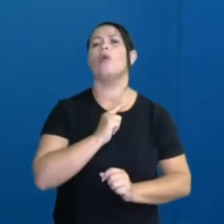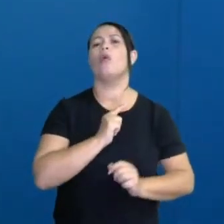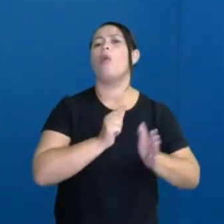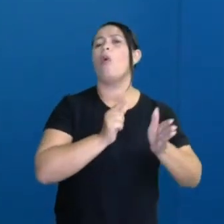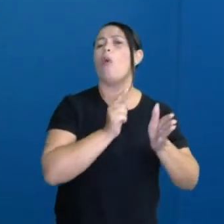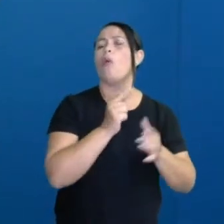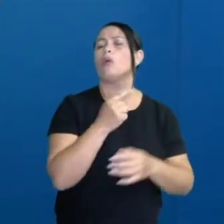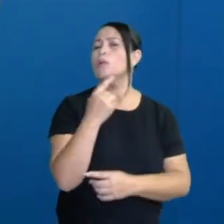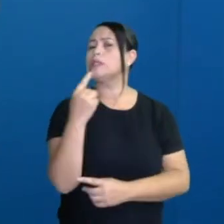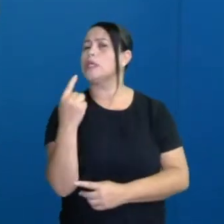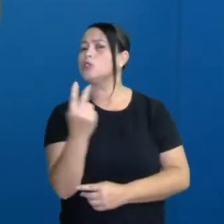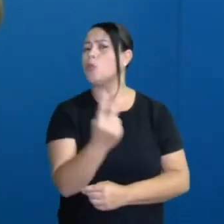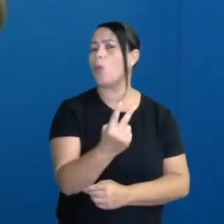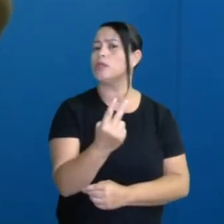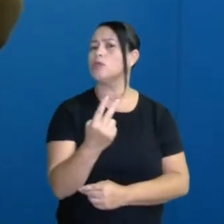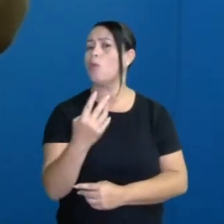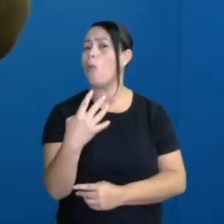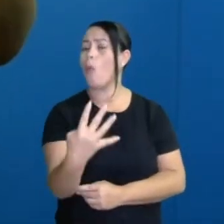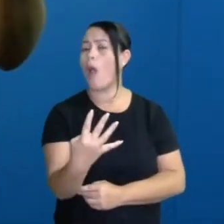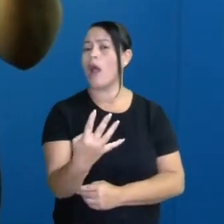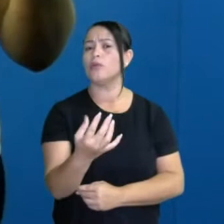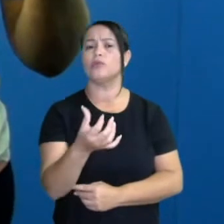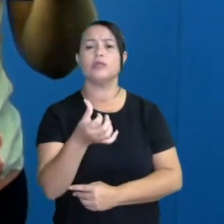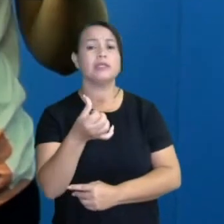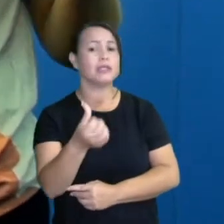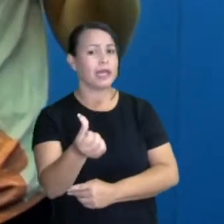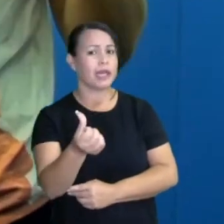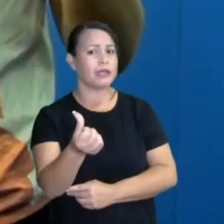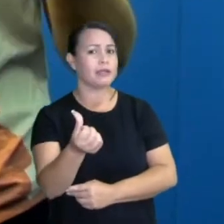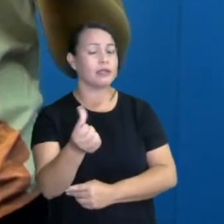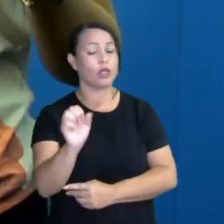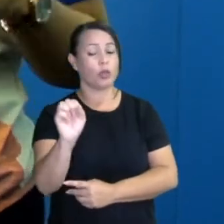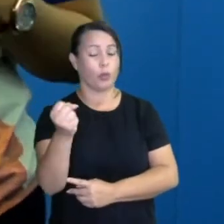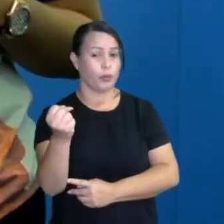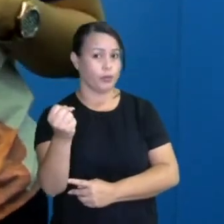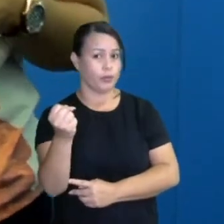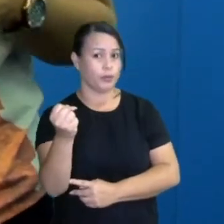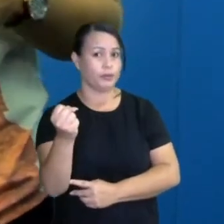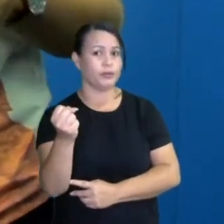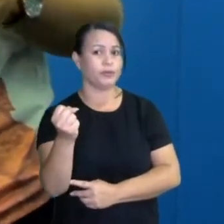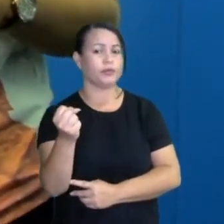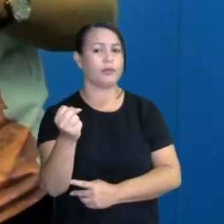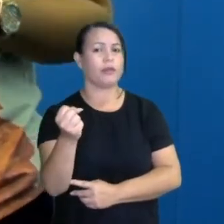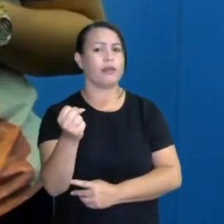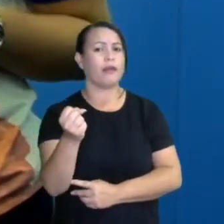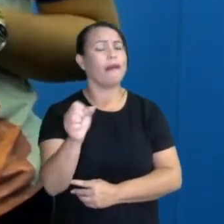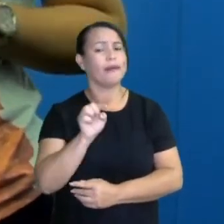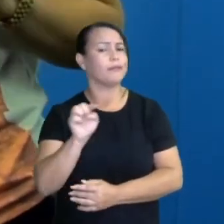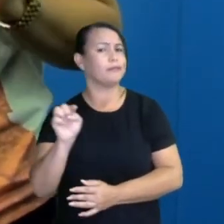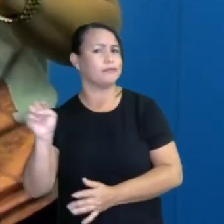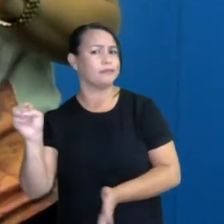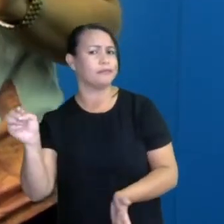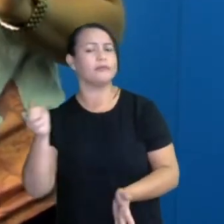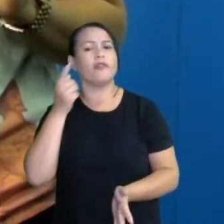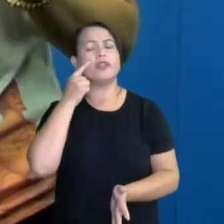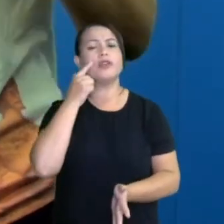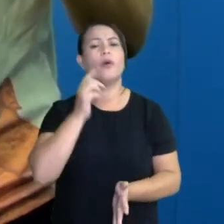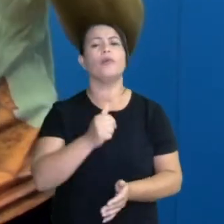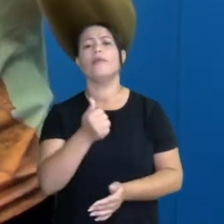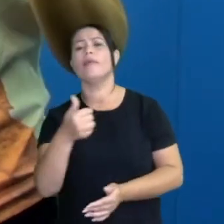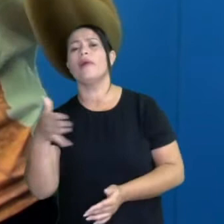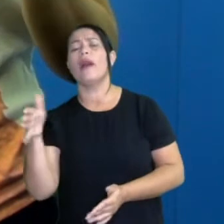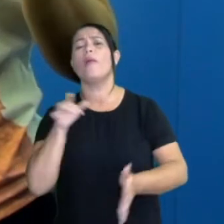sequência 2, 4, 6 e 8. E reticências. Eu pergunto a